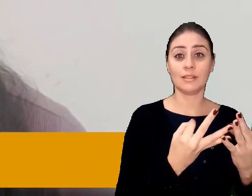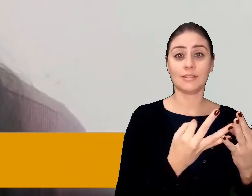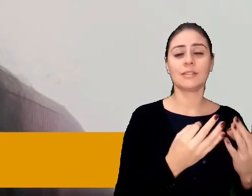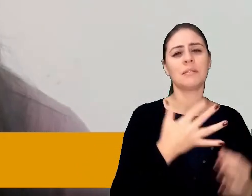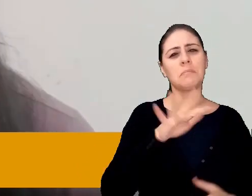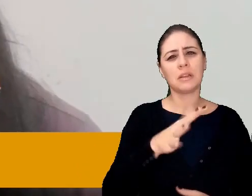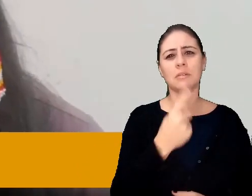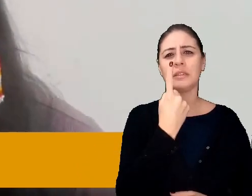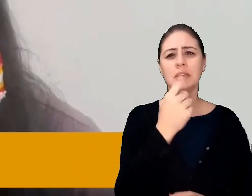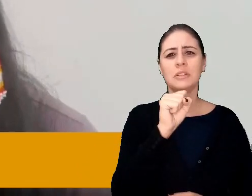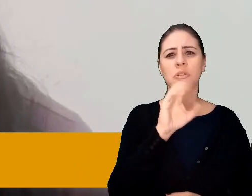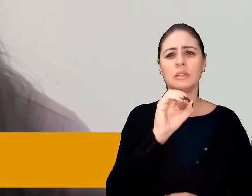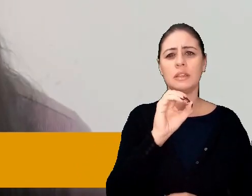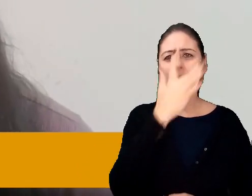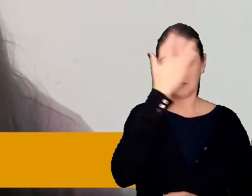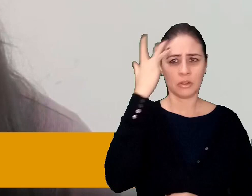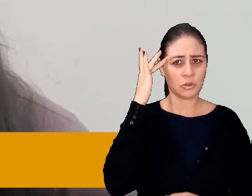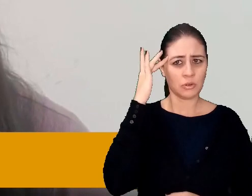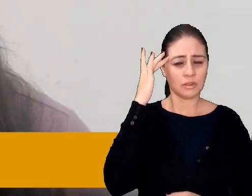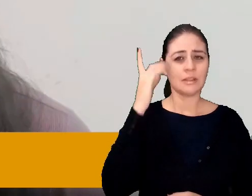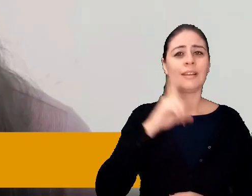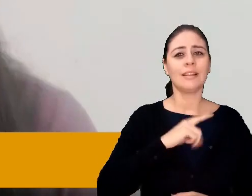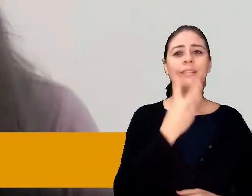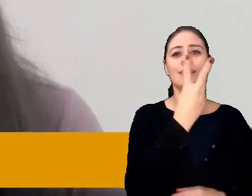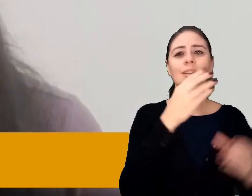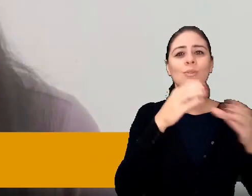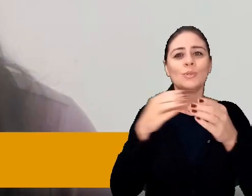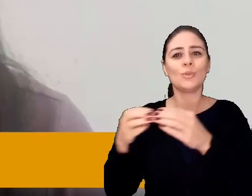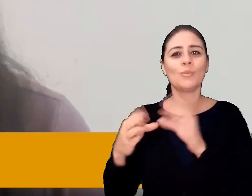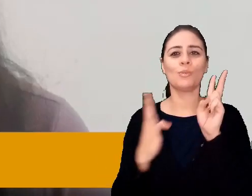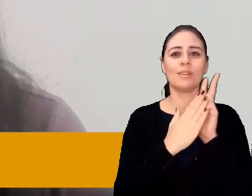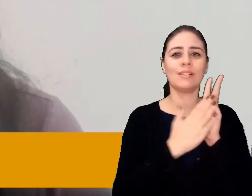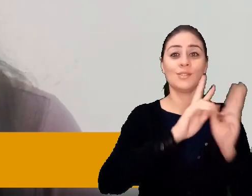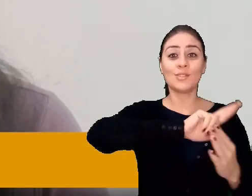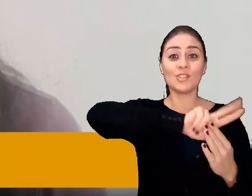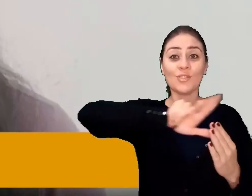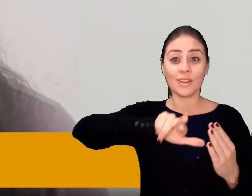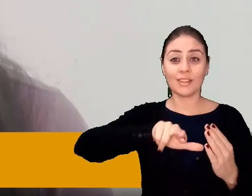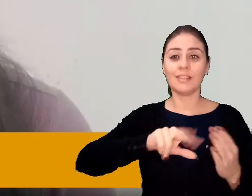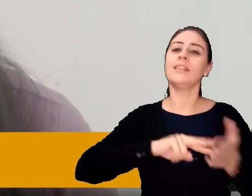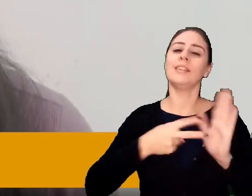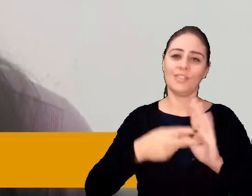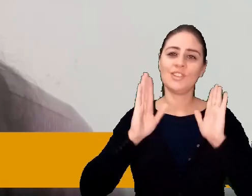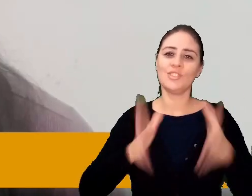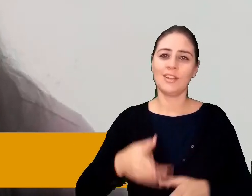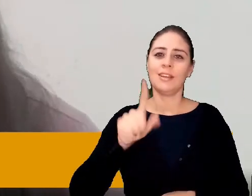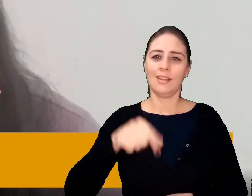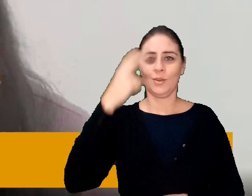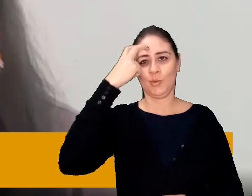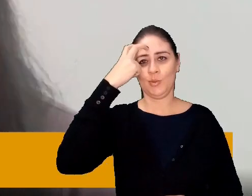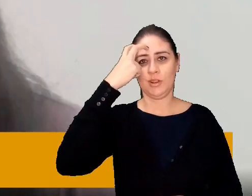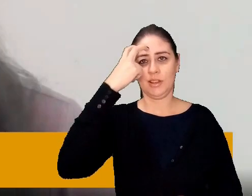180 pessoas de 3 etnias, Guarani, Xetá e Caingangue, a gente já está fazendo uma cultura aqui. Quando a gente se reúne para comer